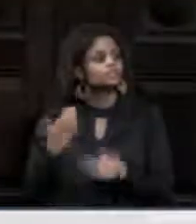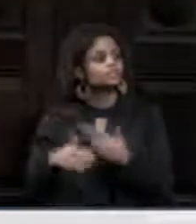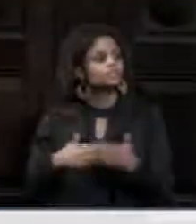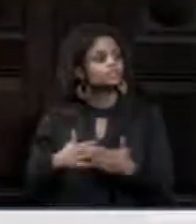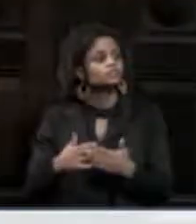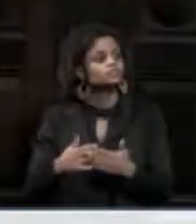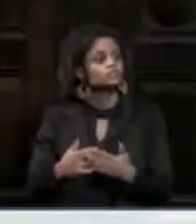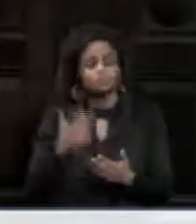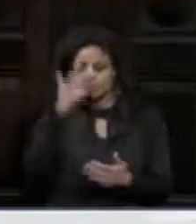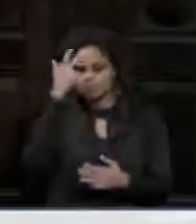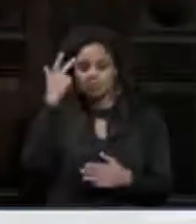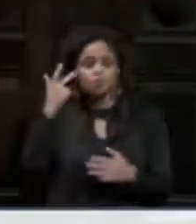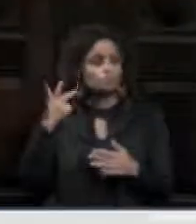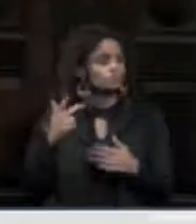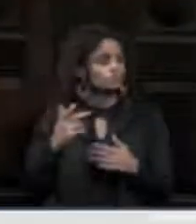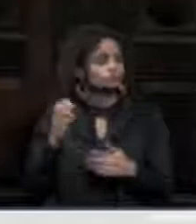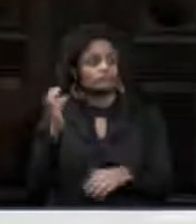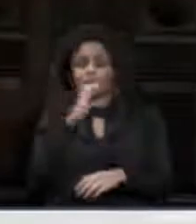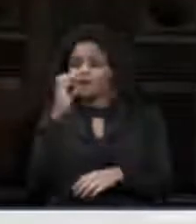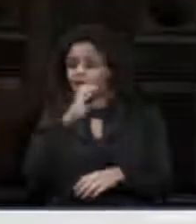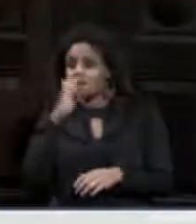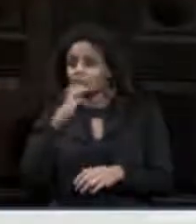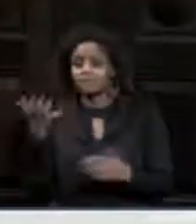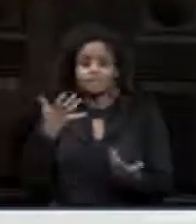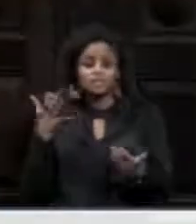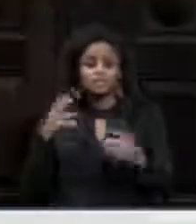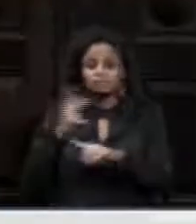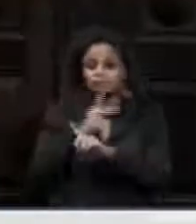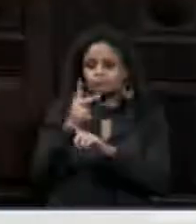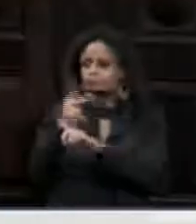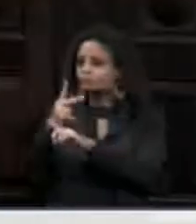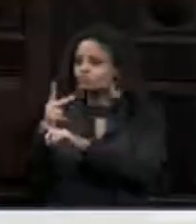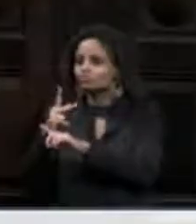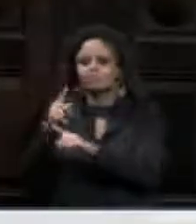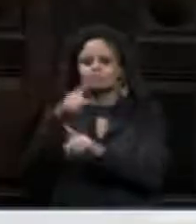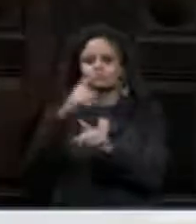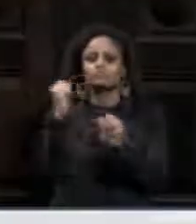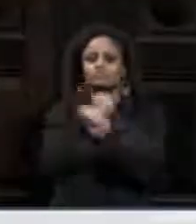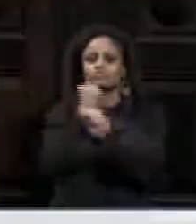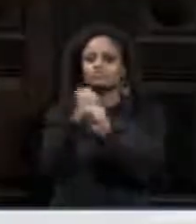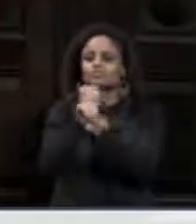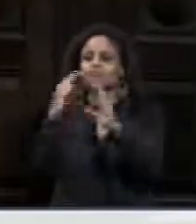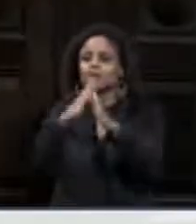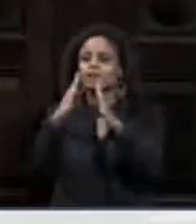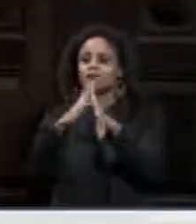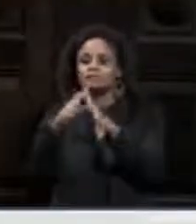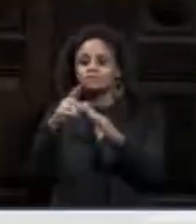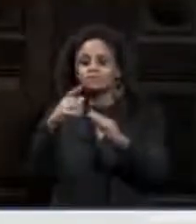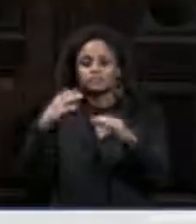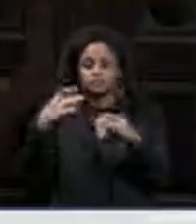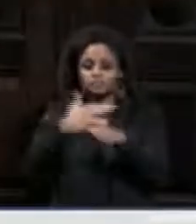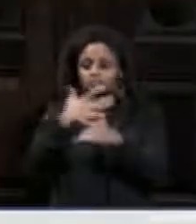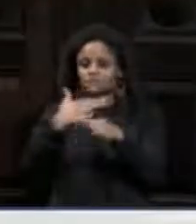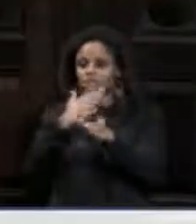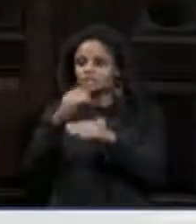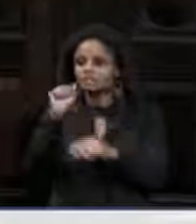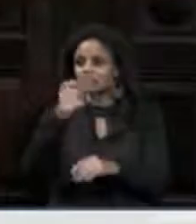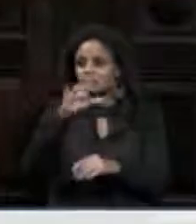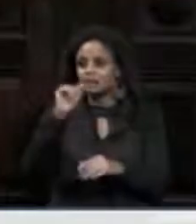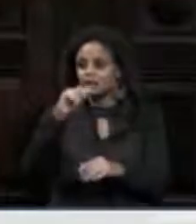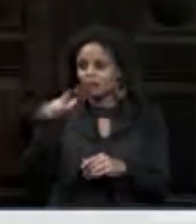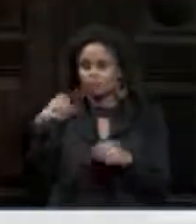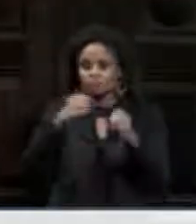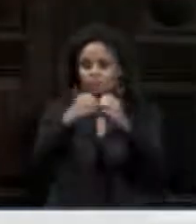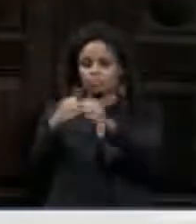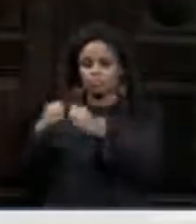corrida desenfreada para a residência de moradia de verão no interior do estado do Rio de Janeiro.